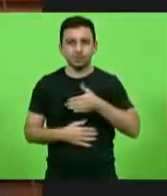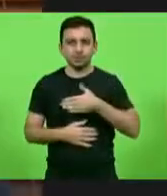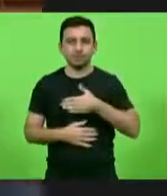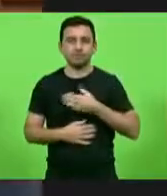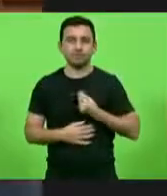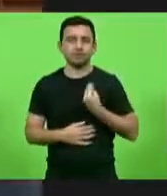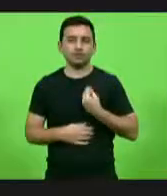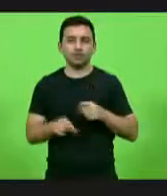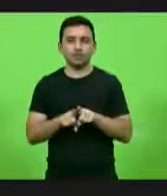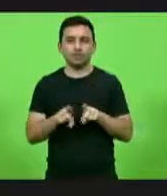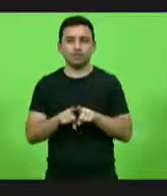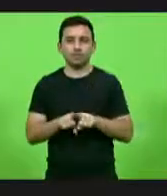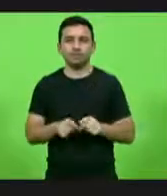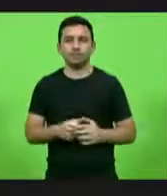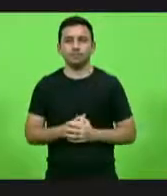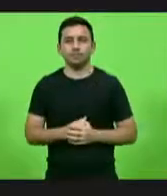obrigado.